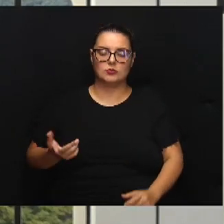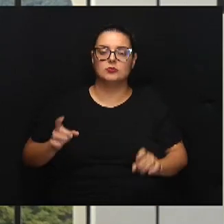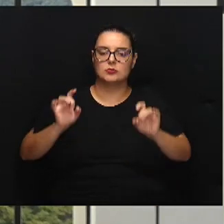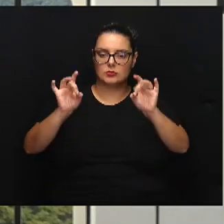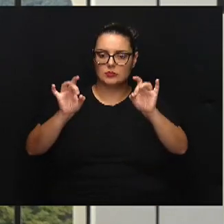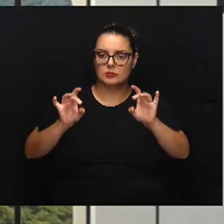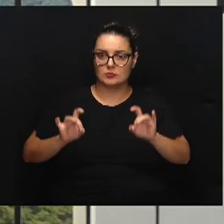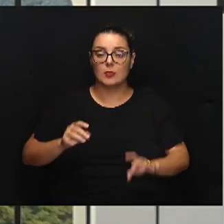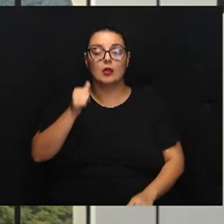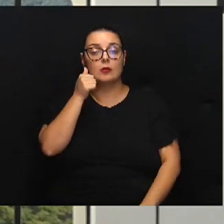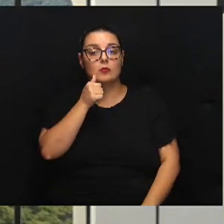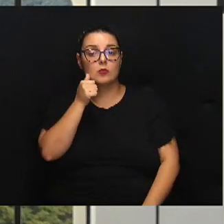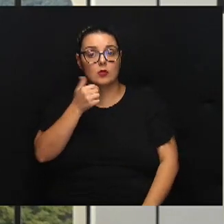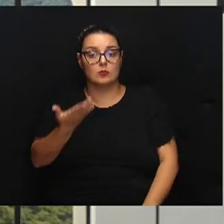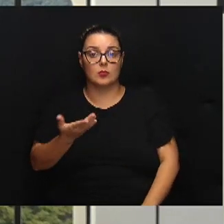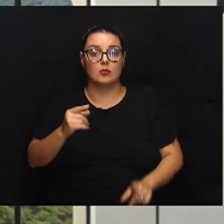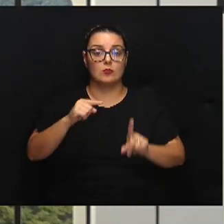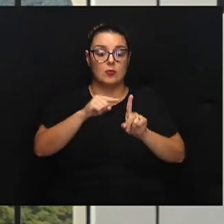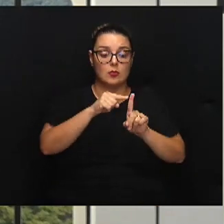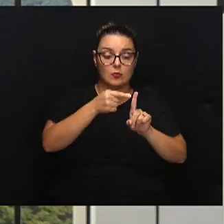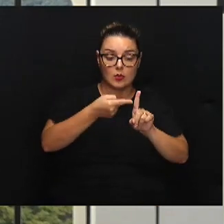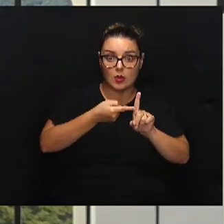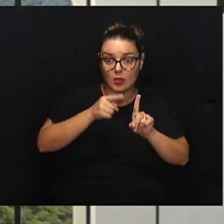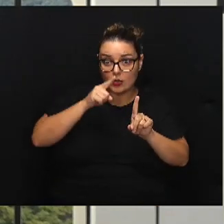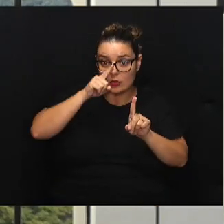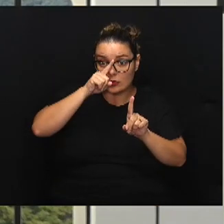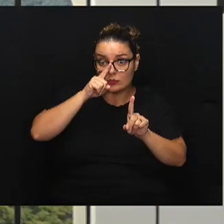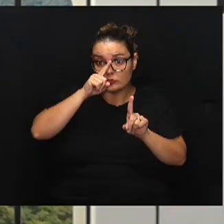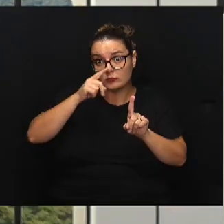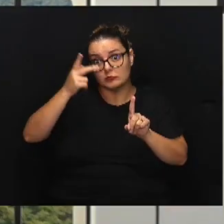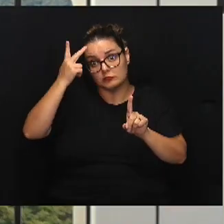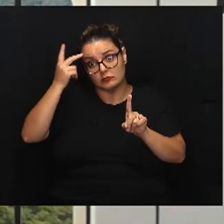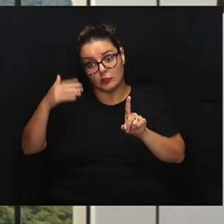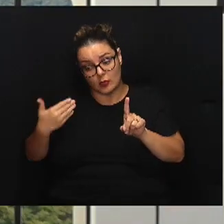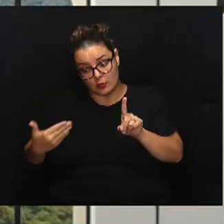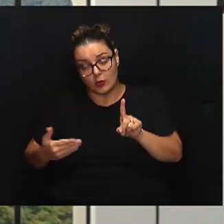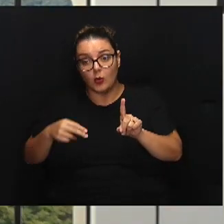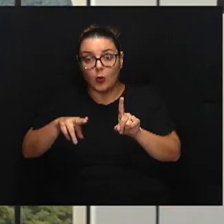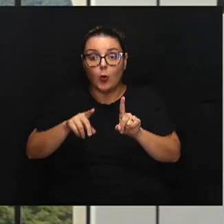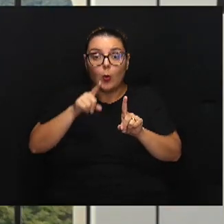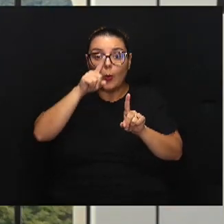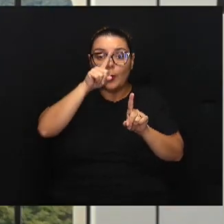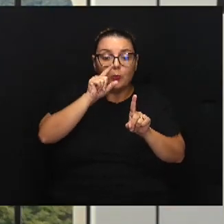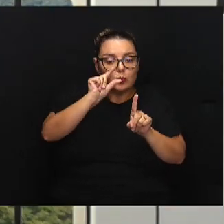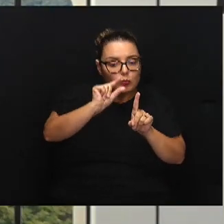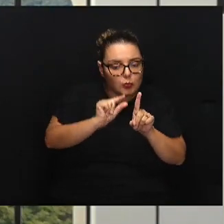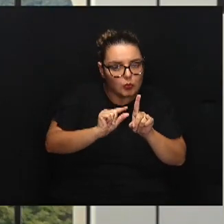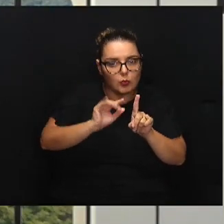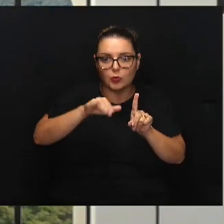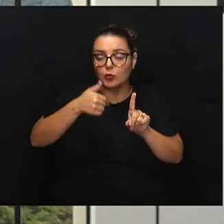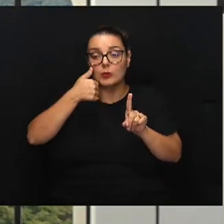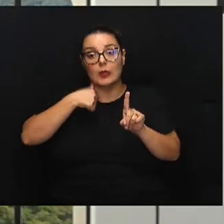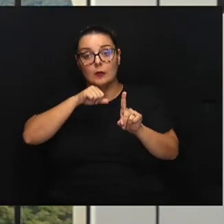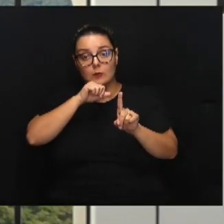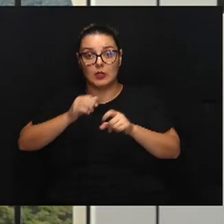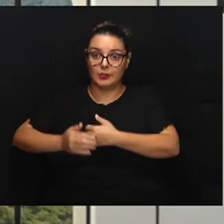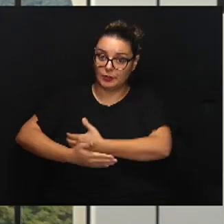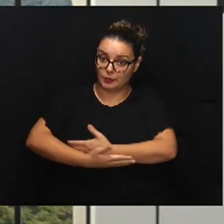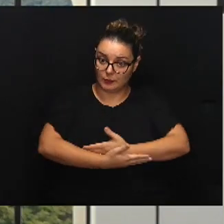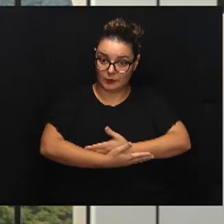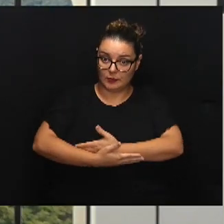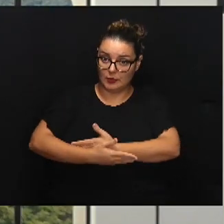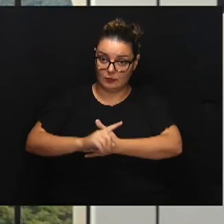especificamente para mulheres com gestação de risco habitual ou baixo risco, quando a mãe e bebê não